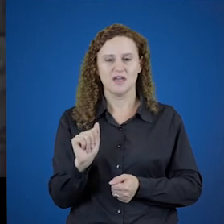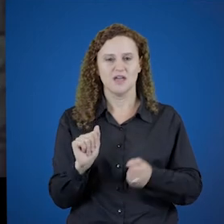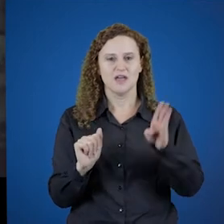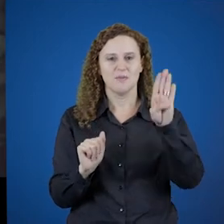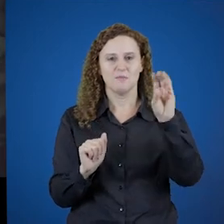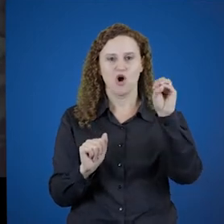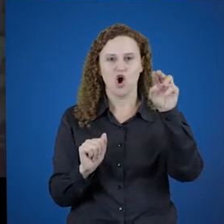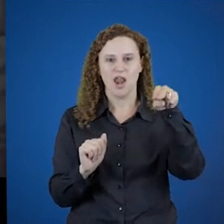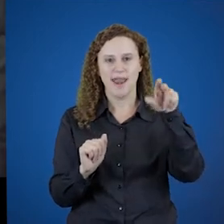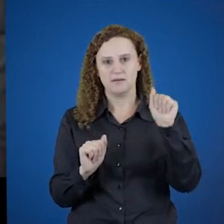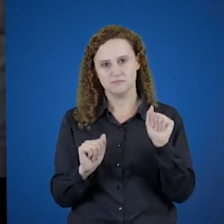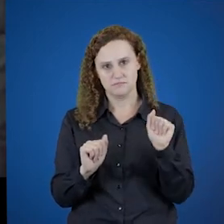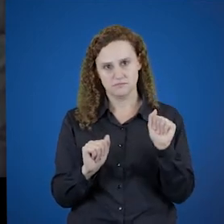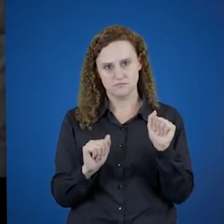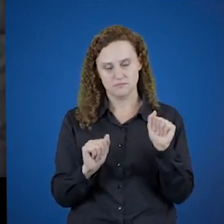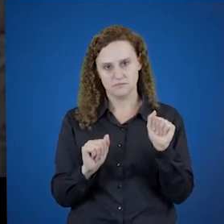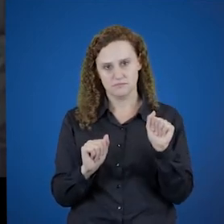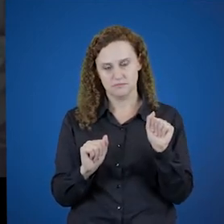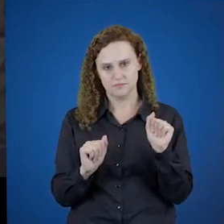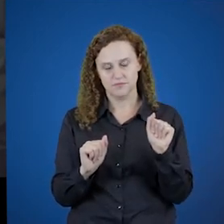Bona é